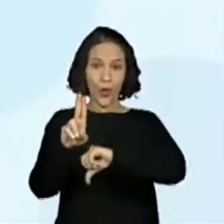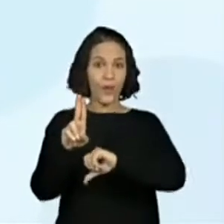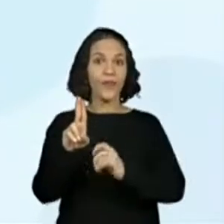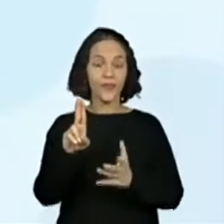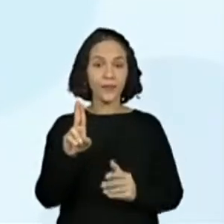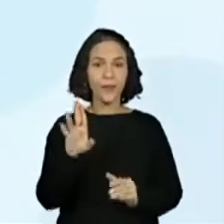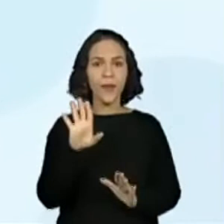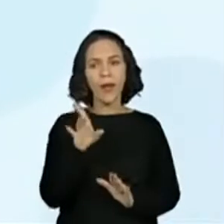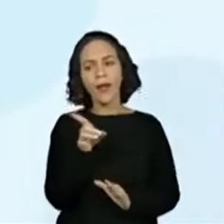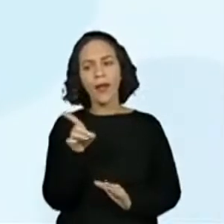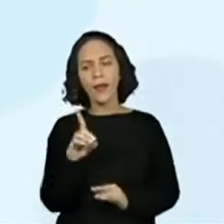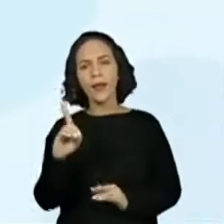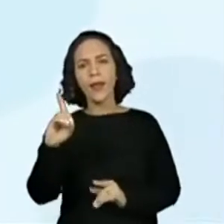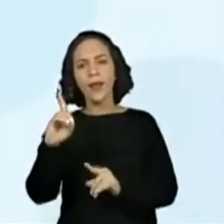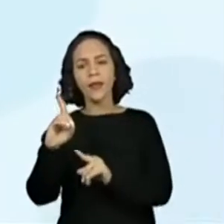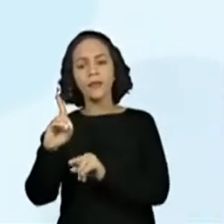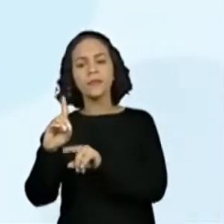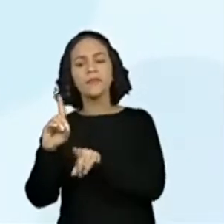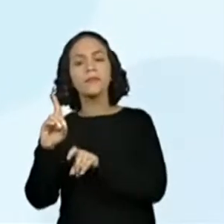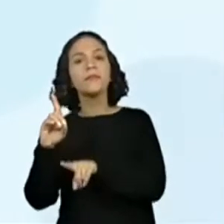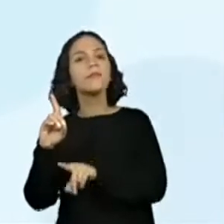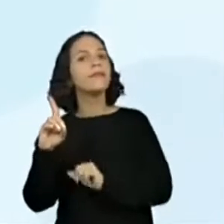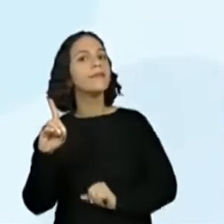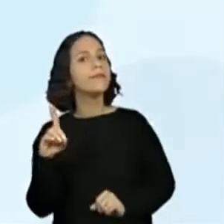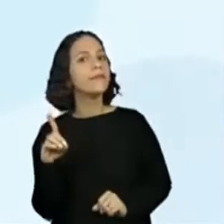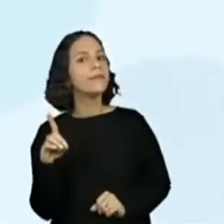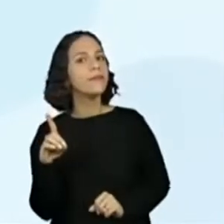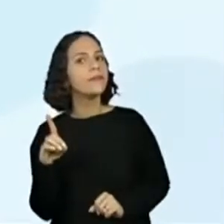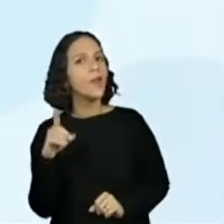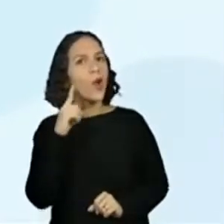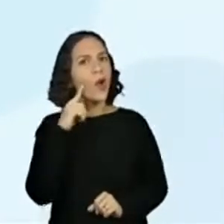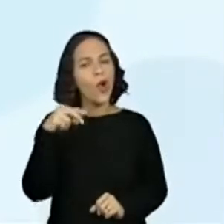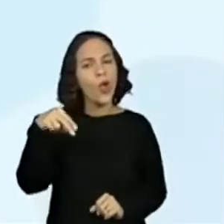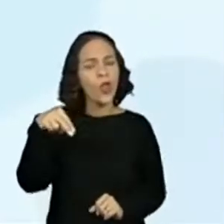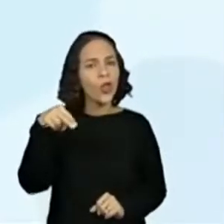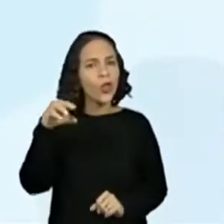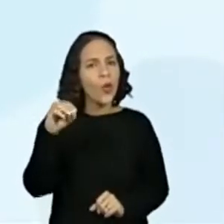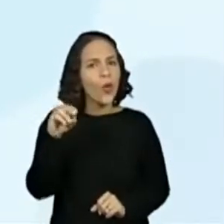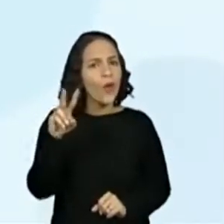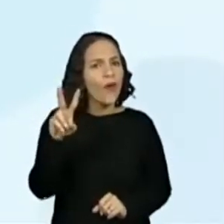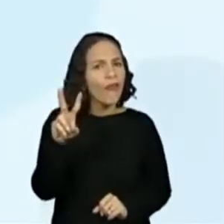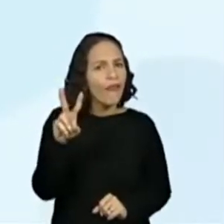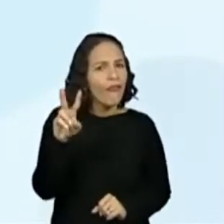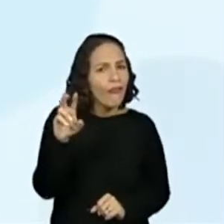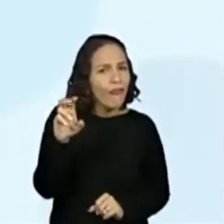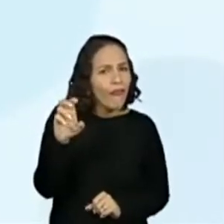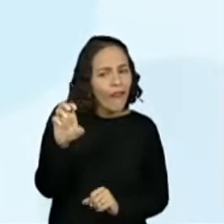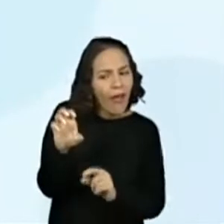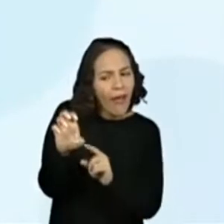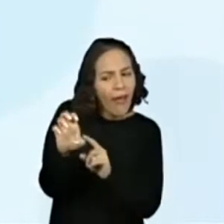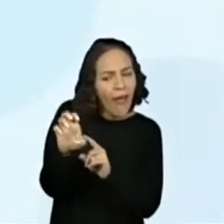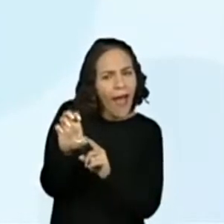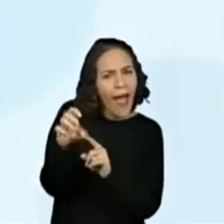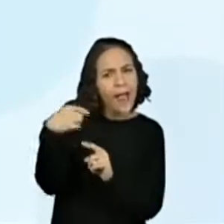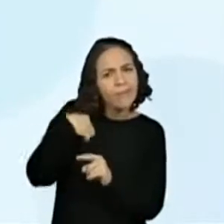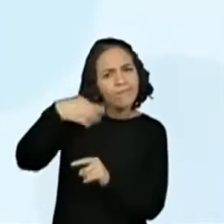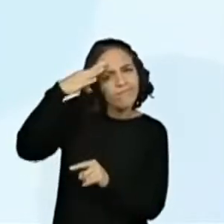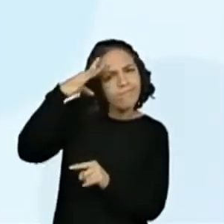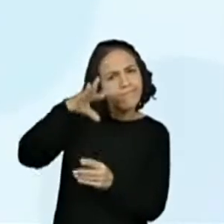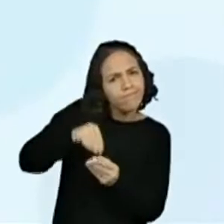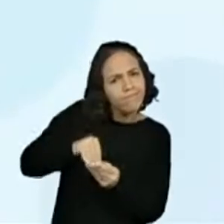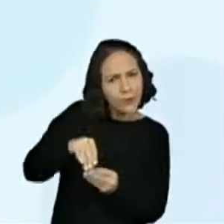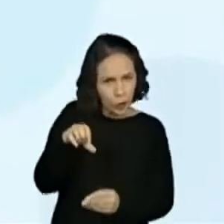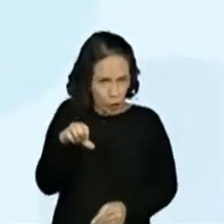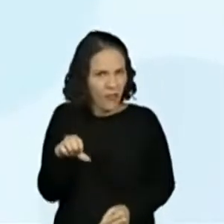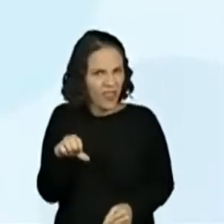São quantas dezenas? Agora, lendo esse número 90, ele me remete à palavra 9. Exato. Mas